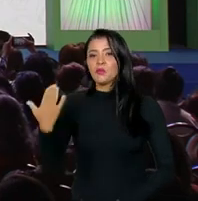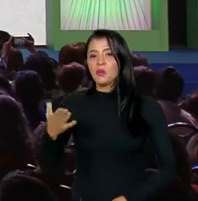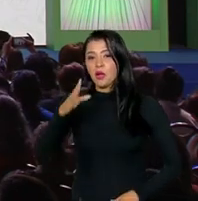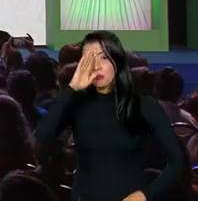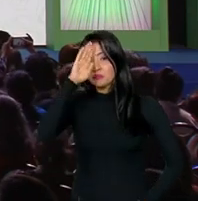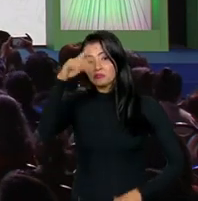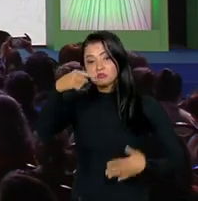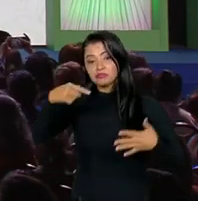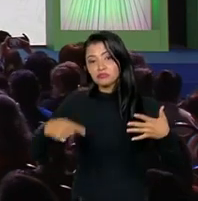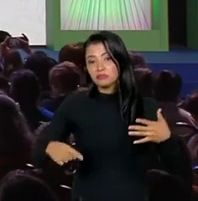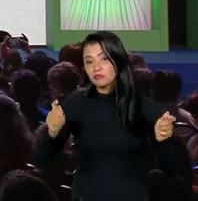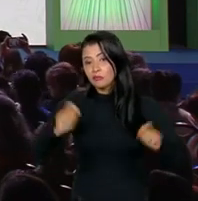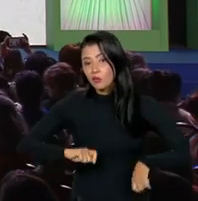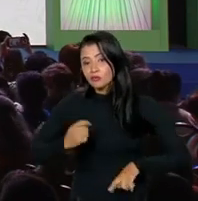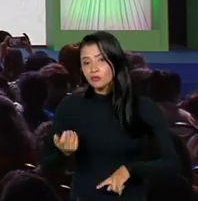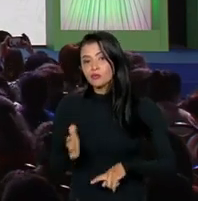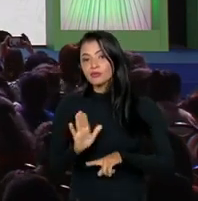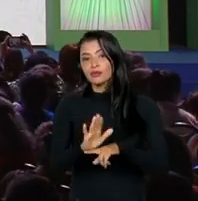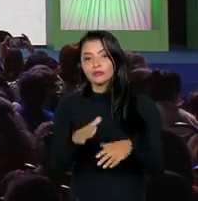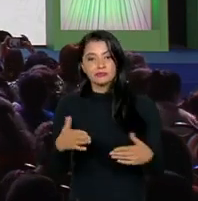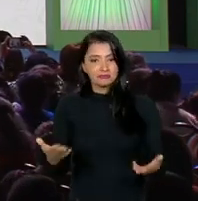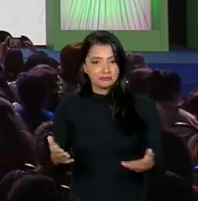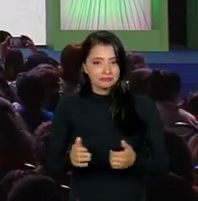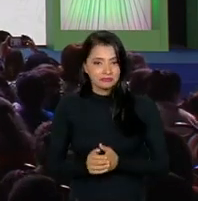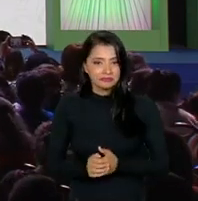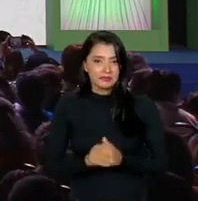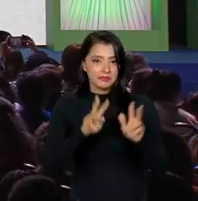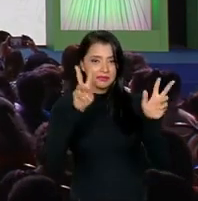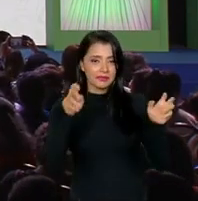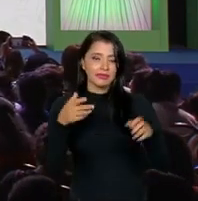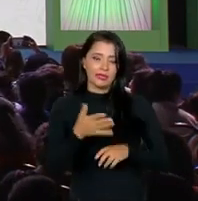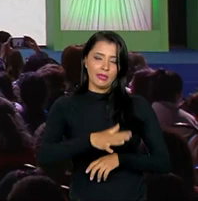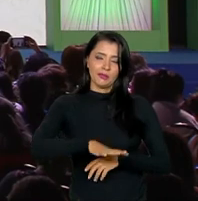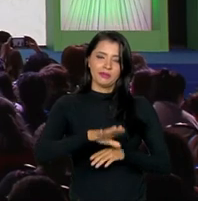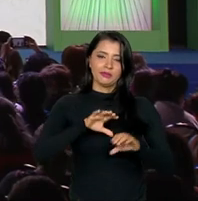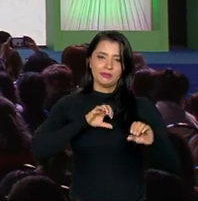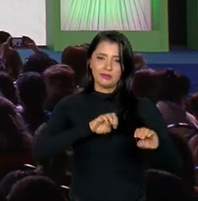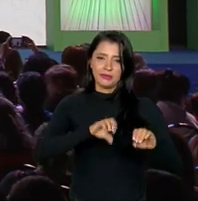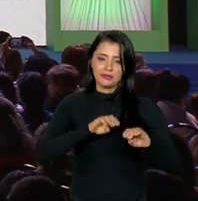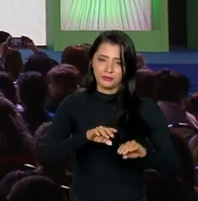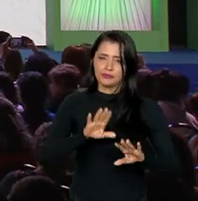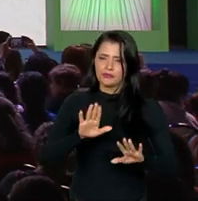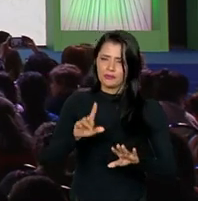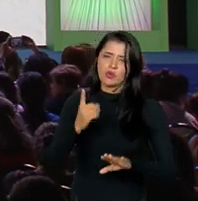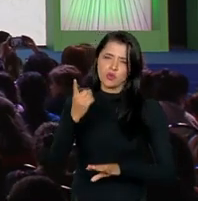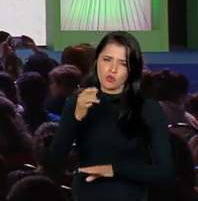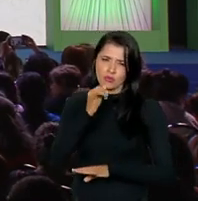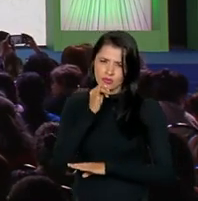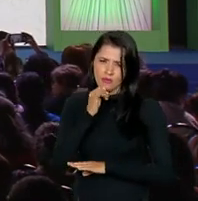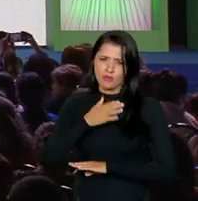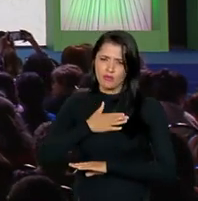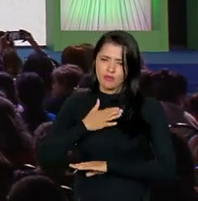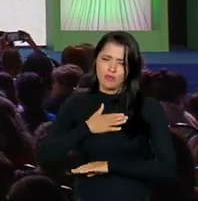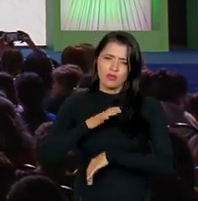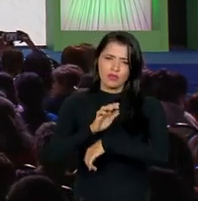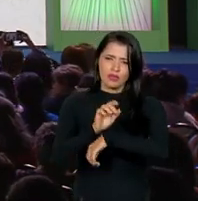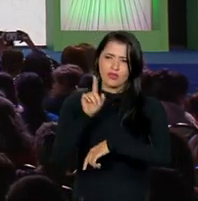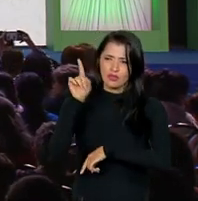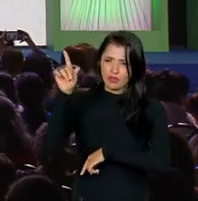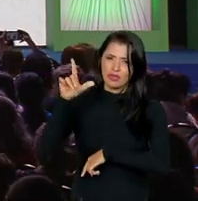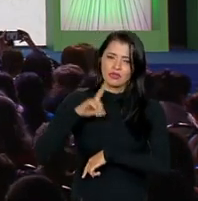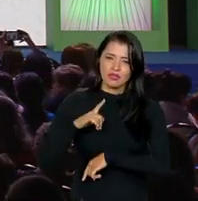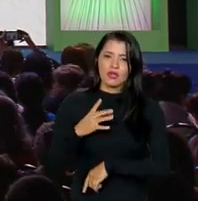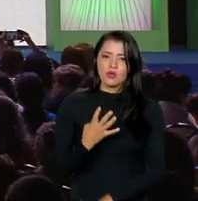principais políticas que podem ajudar nessa pauta da educação. Eu só queria dar um exemplo no meu estado, que lá nós